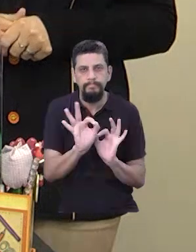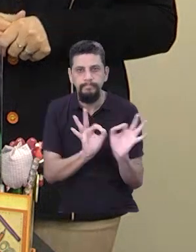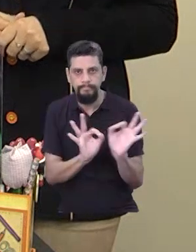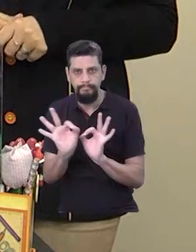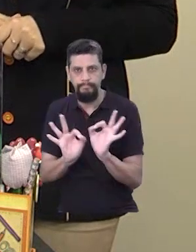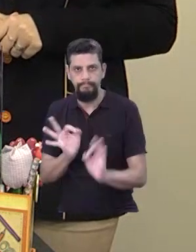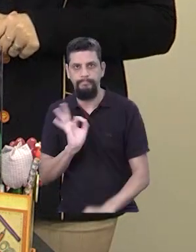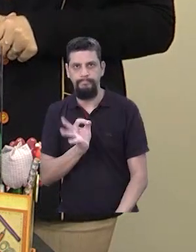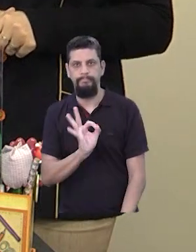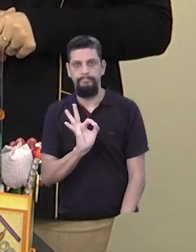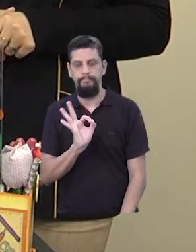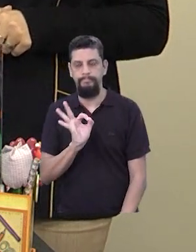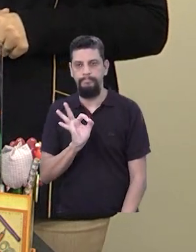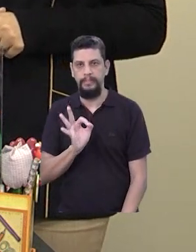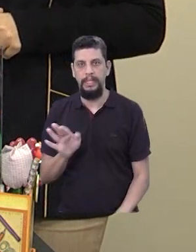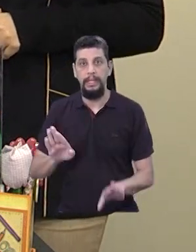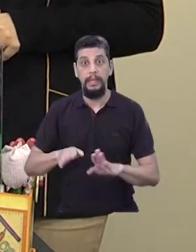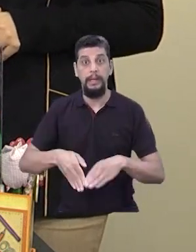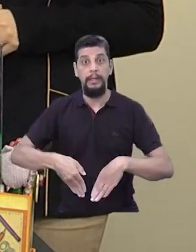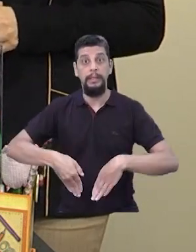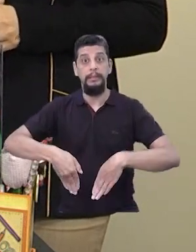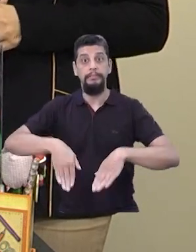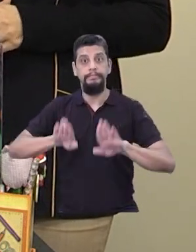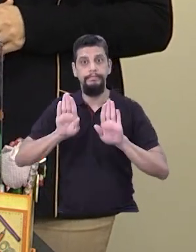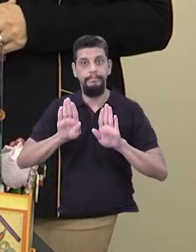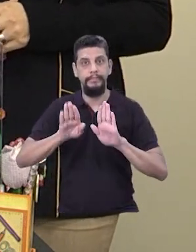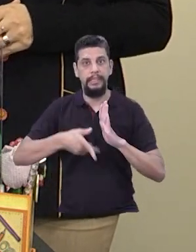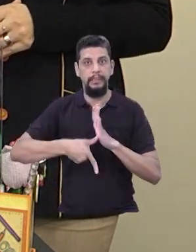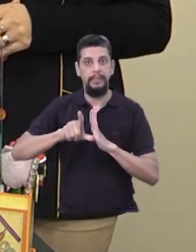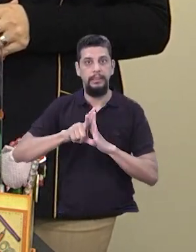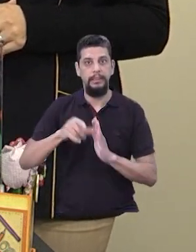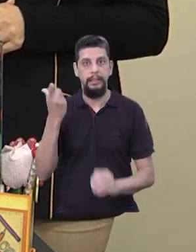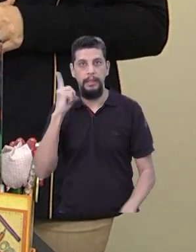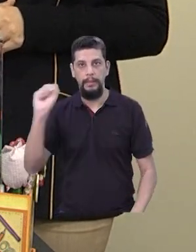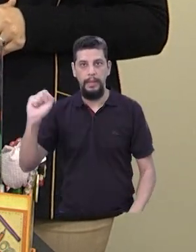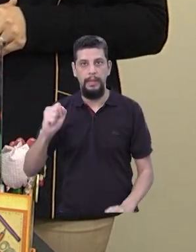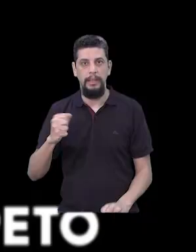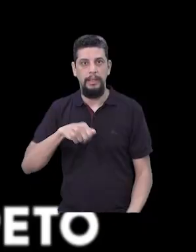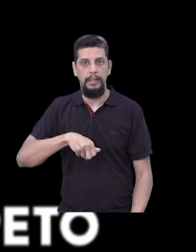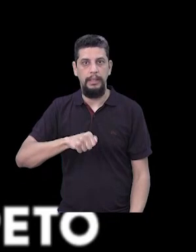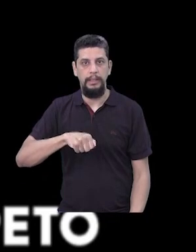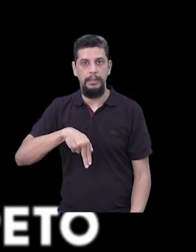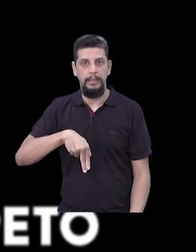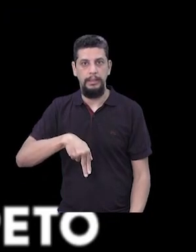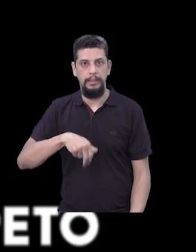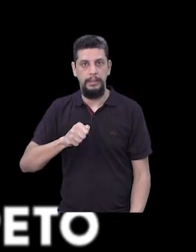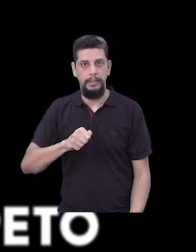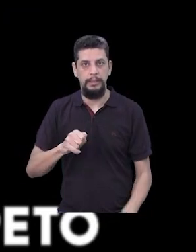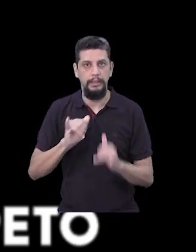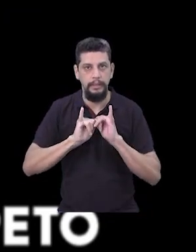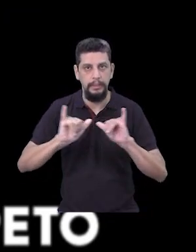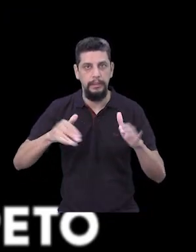havíamos planejado, não é mesmo? E antes de ir embora, a Ana tem um recado para nos dar. Vamos ver?